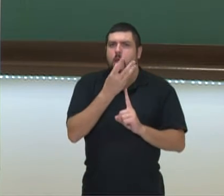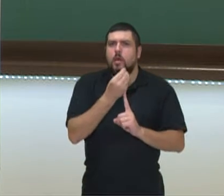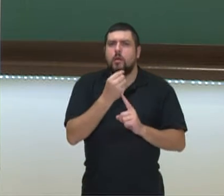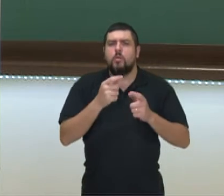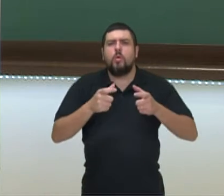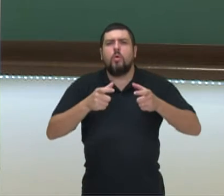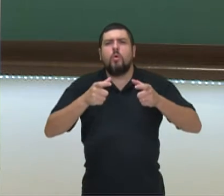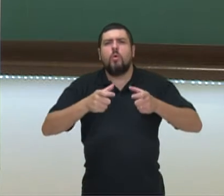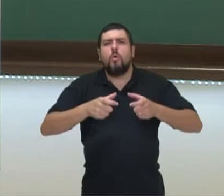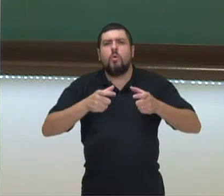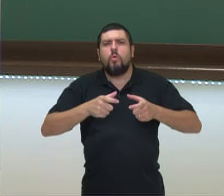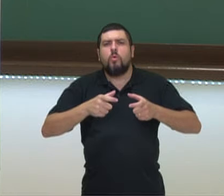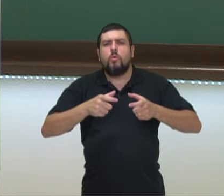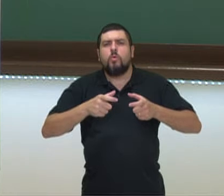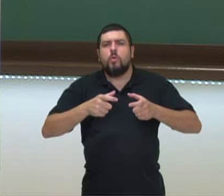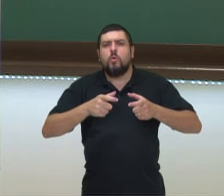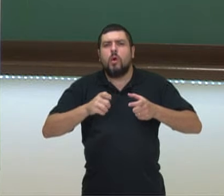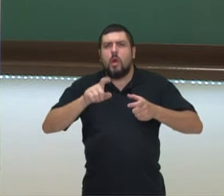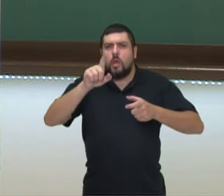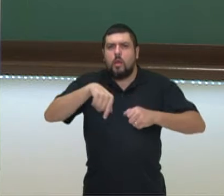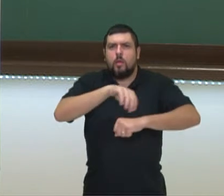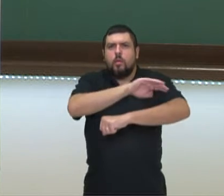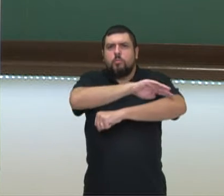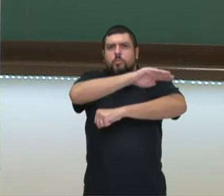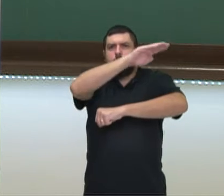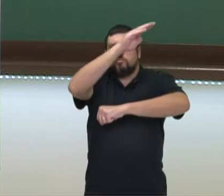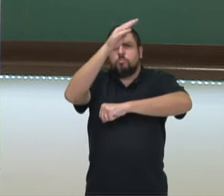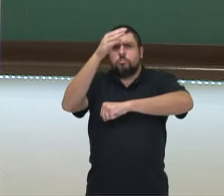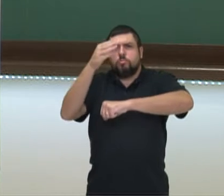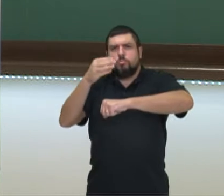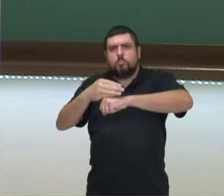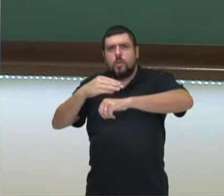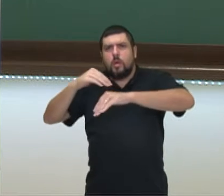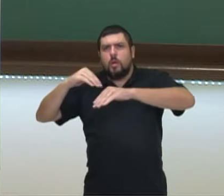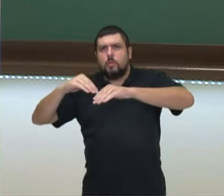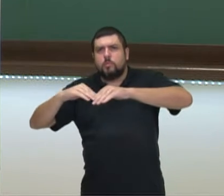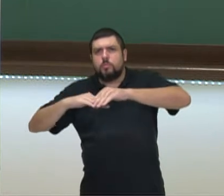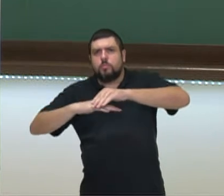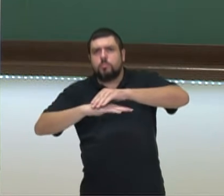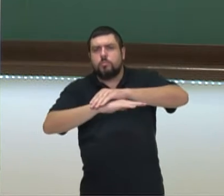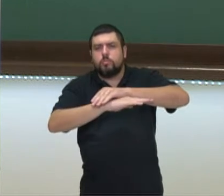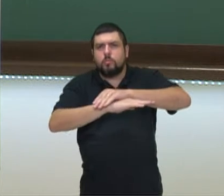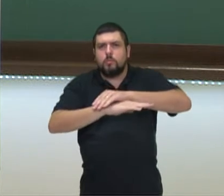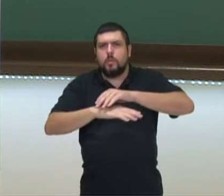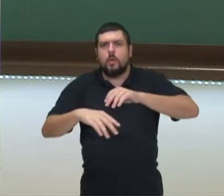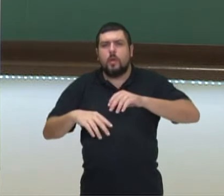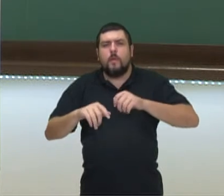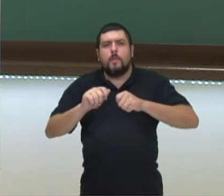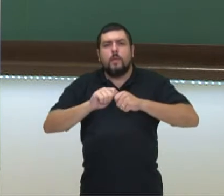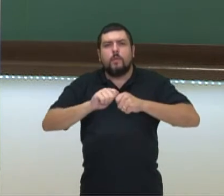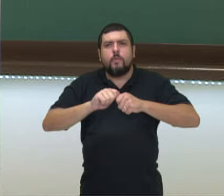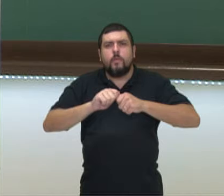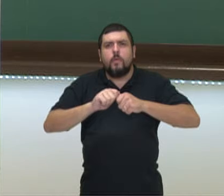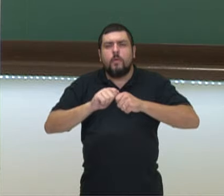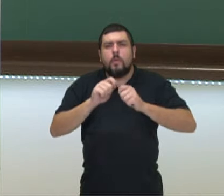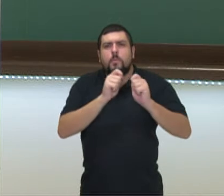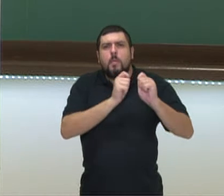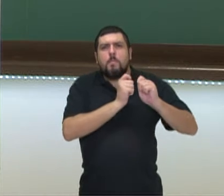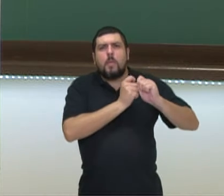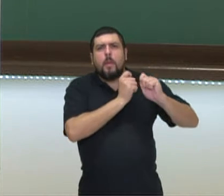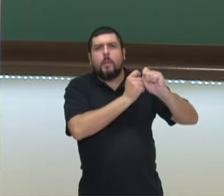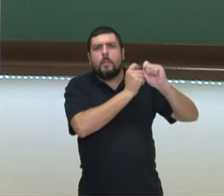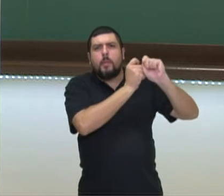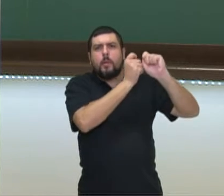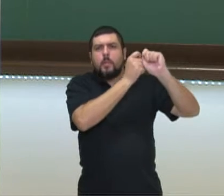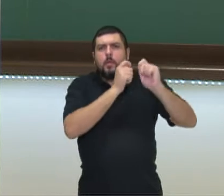interior das cavernas, né? As pinturas dos homens que realizavam no interior da caverna, na parede, né, dessas cavernas,